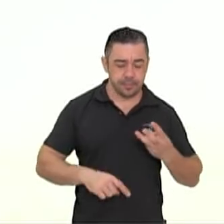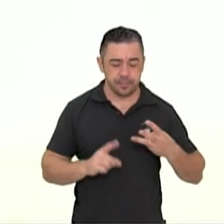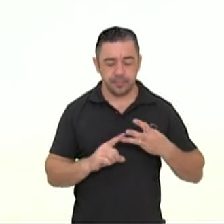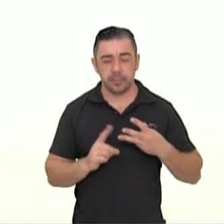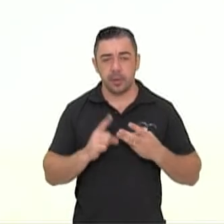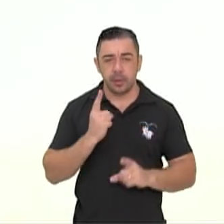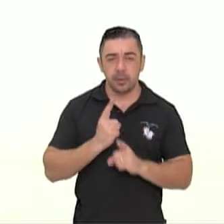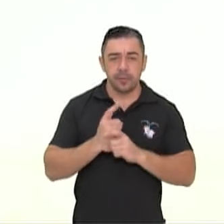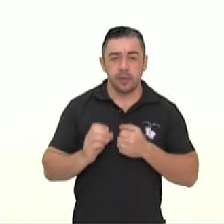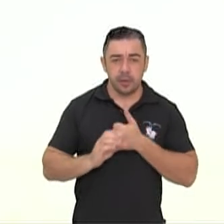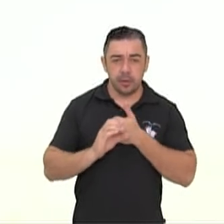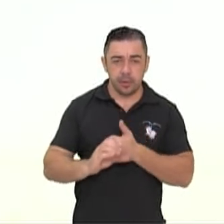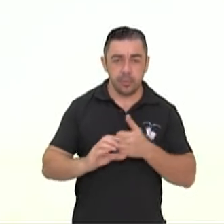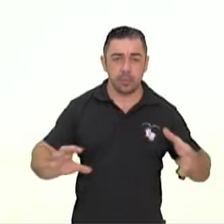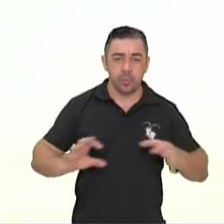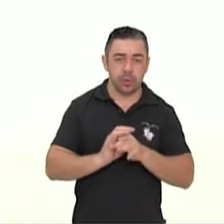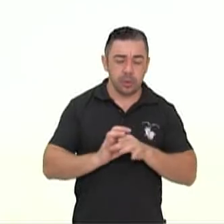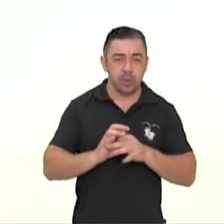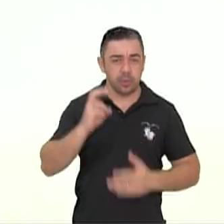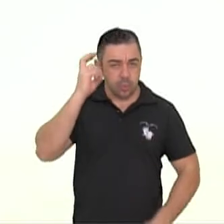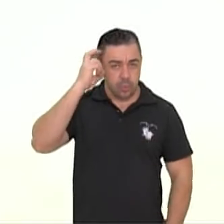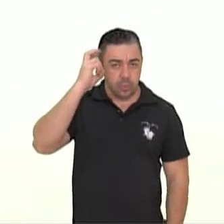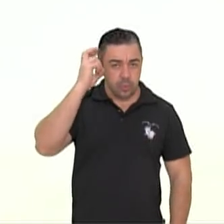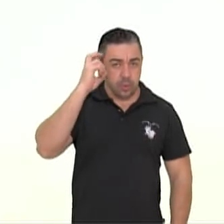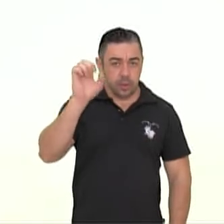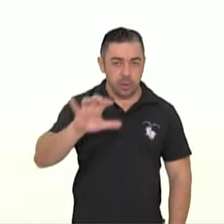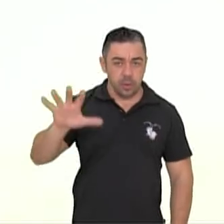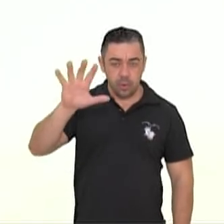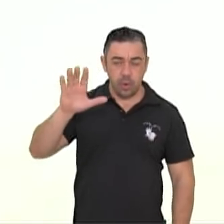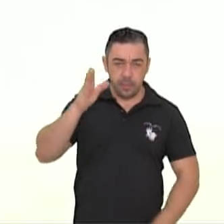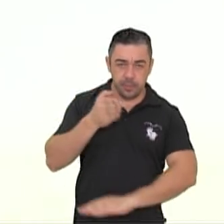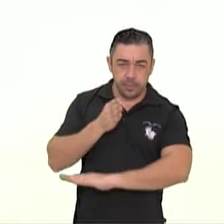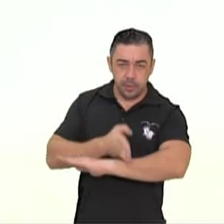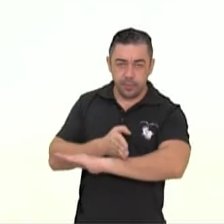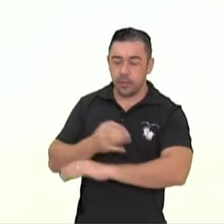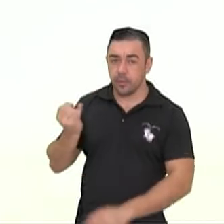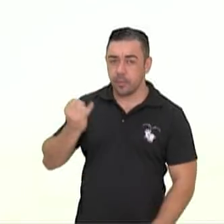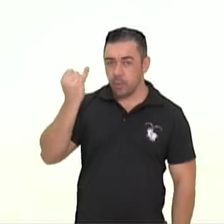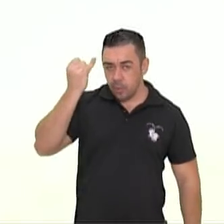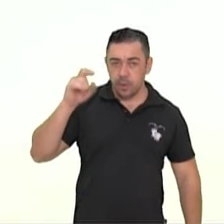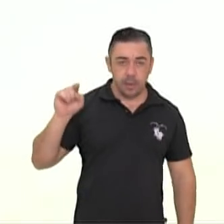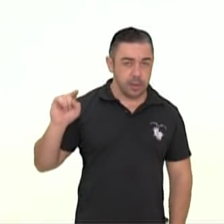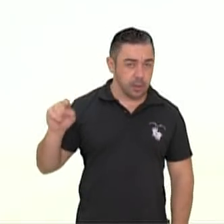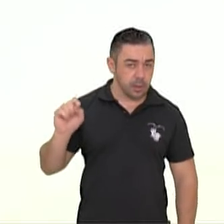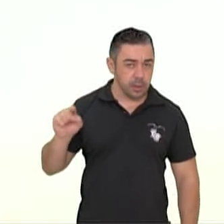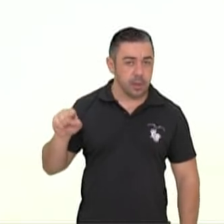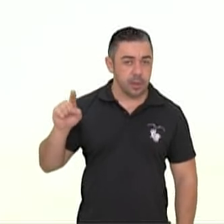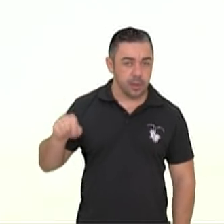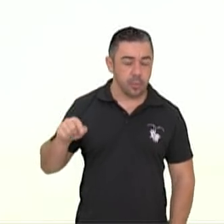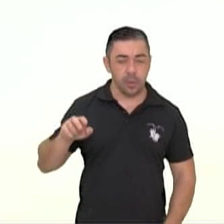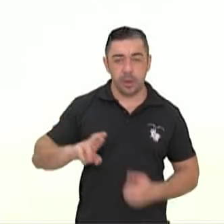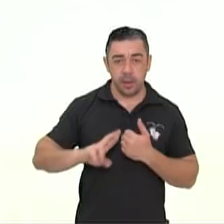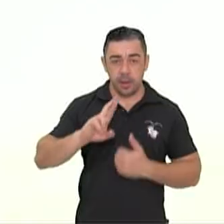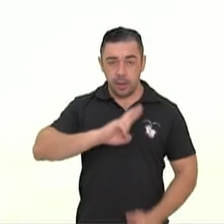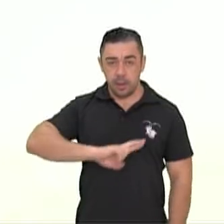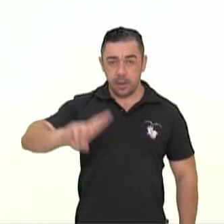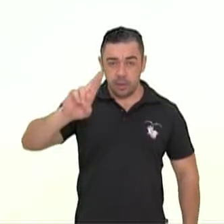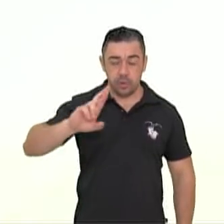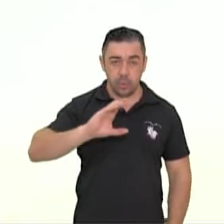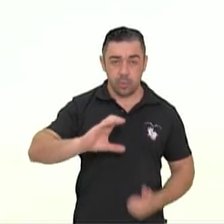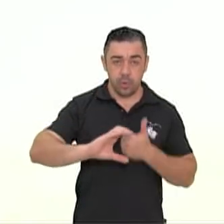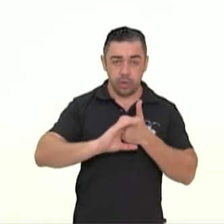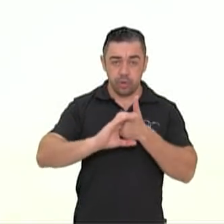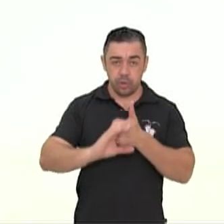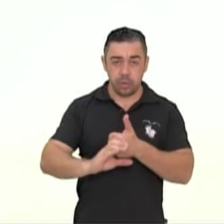Identificar o cristianismo como um fator de unidade cultural da Europa medieval. Muito importante essa questão da religião, do